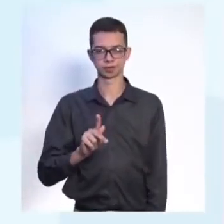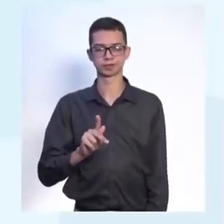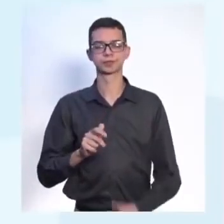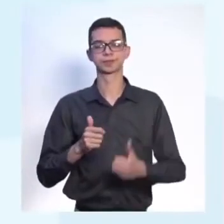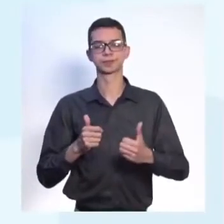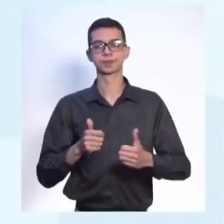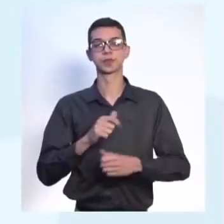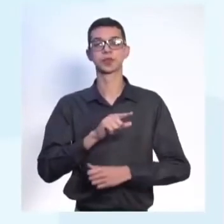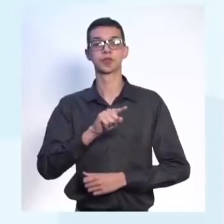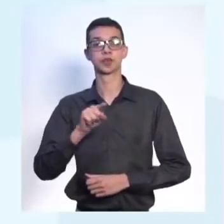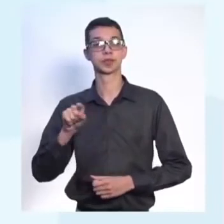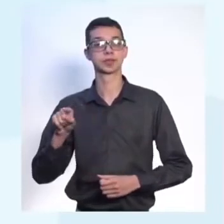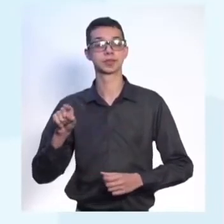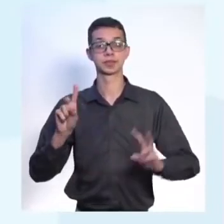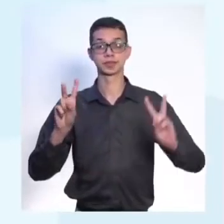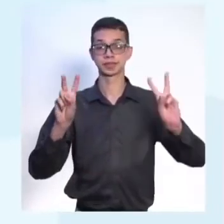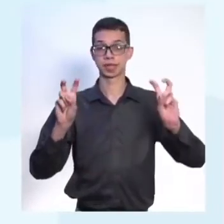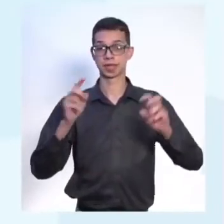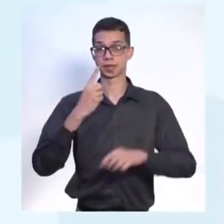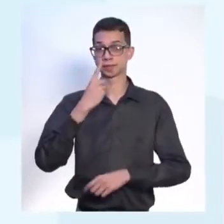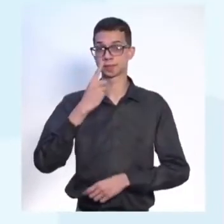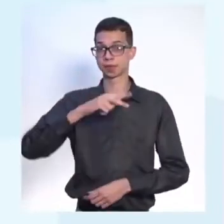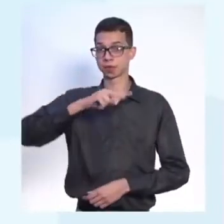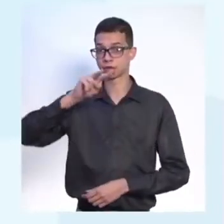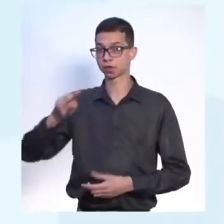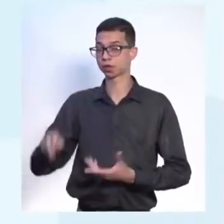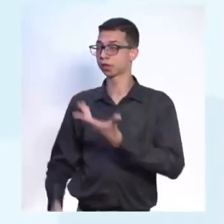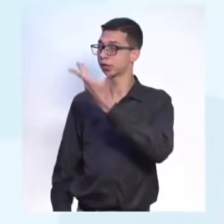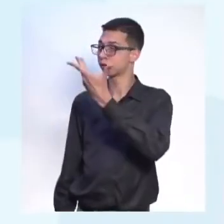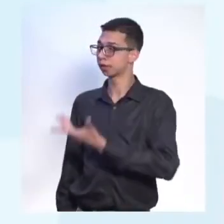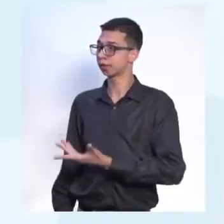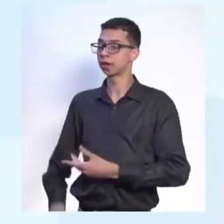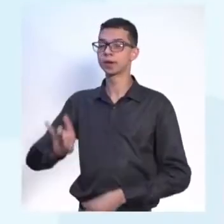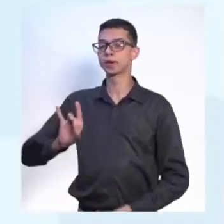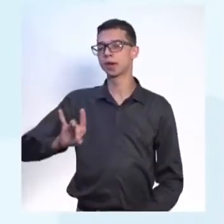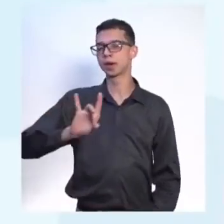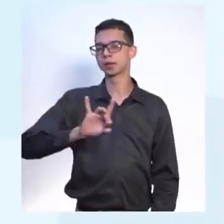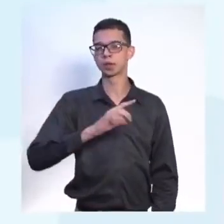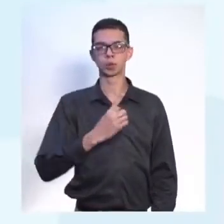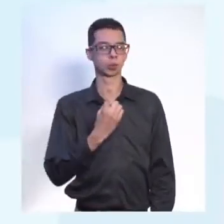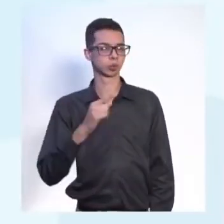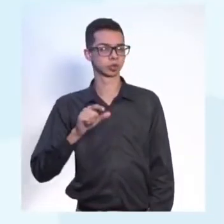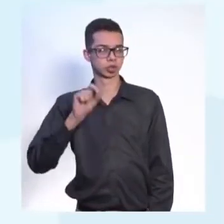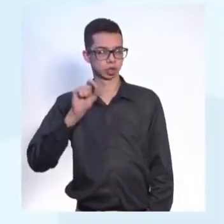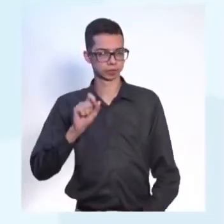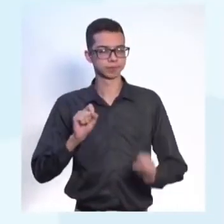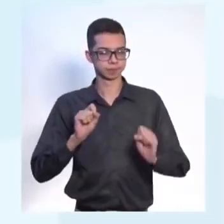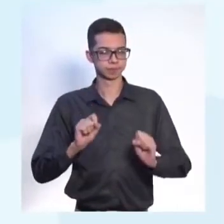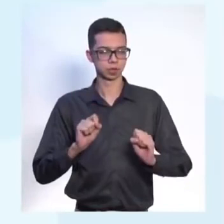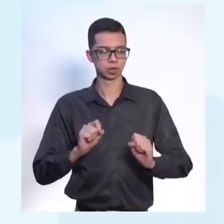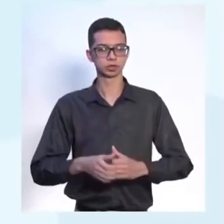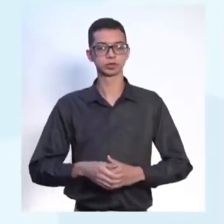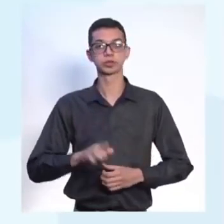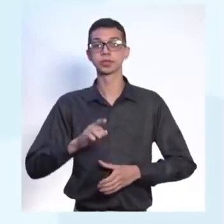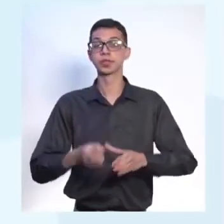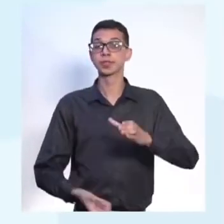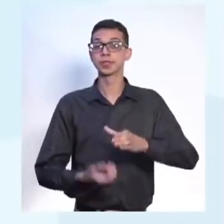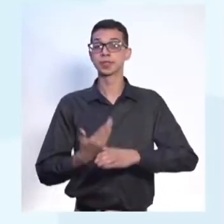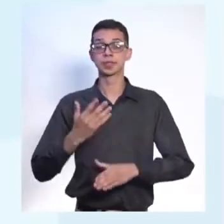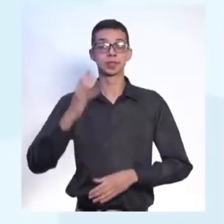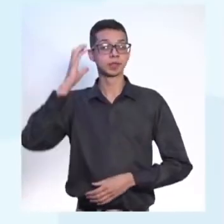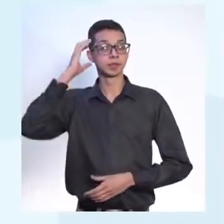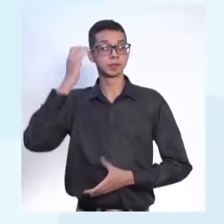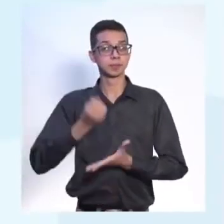Vocês vão pegar esses temas, né? Cada estudante pode pegar um tema, e aí vocês poderão criar um podcast de